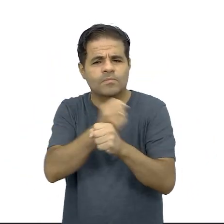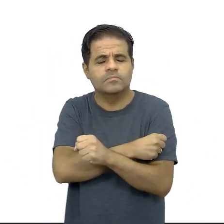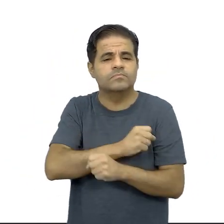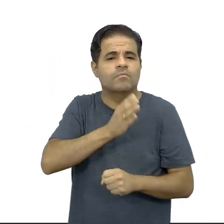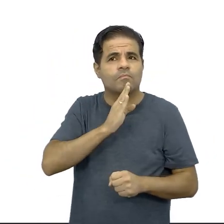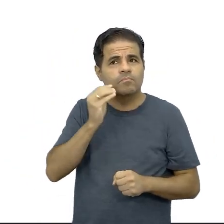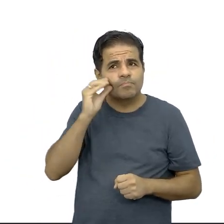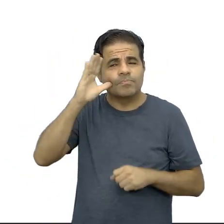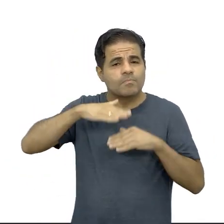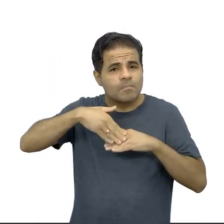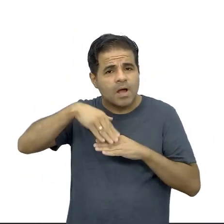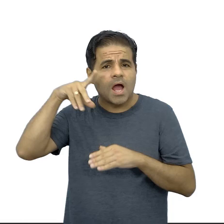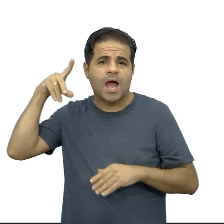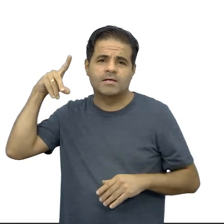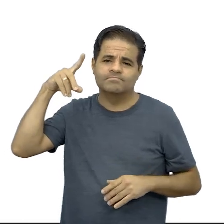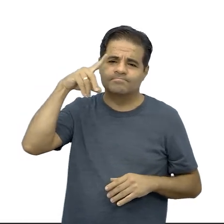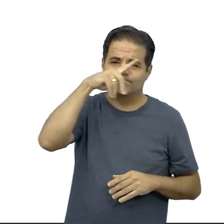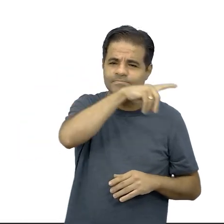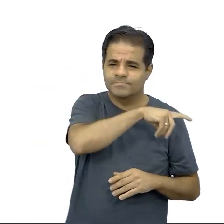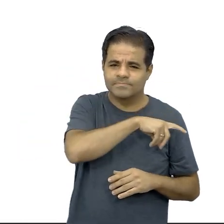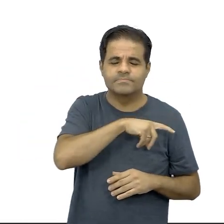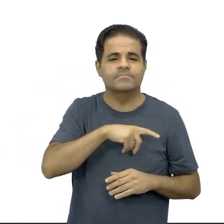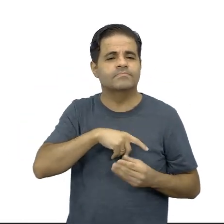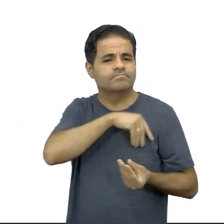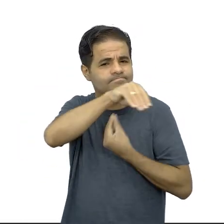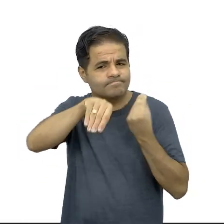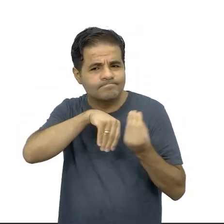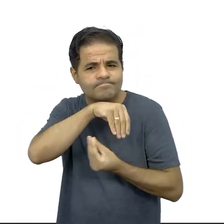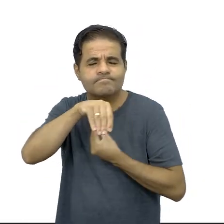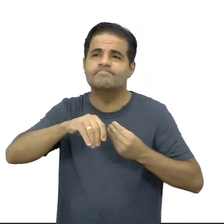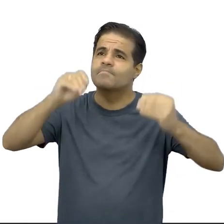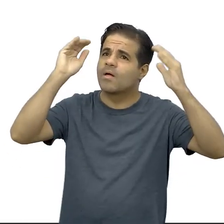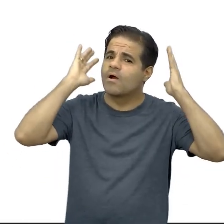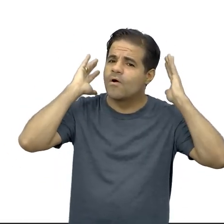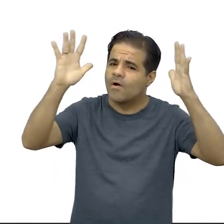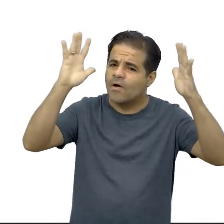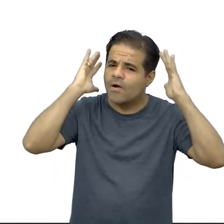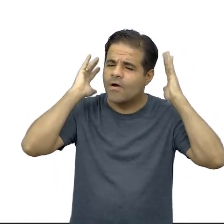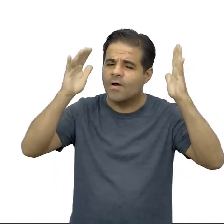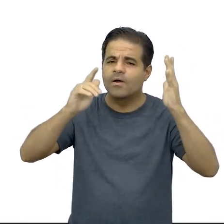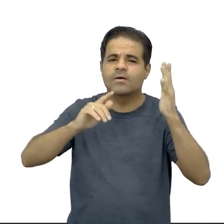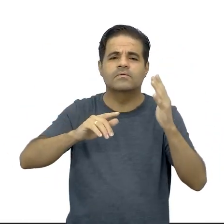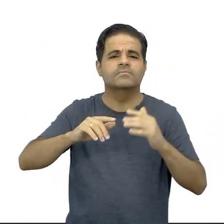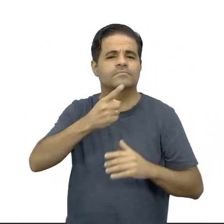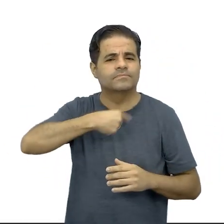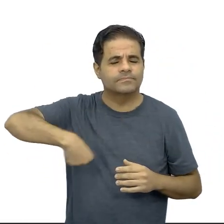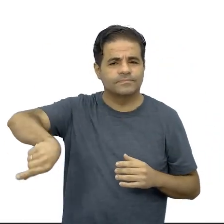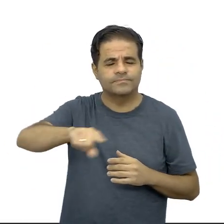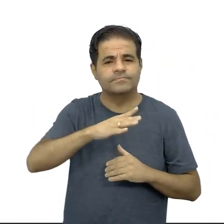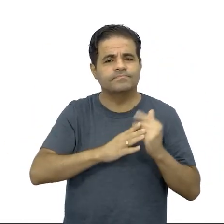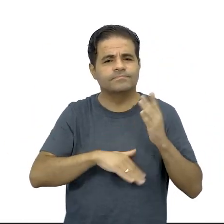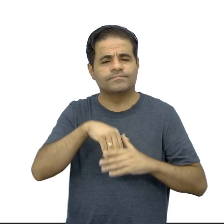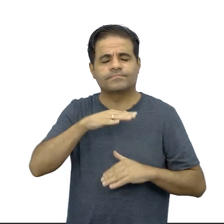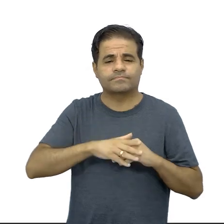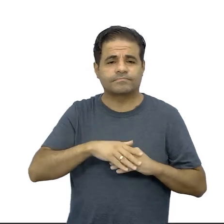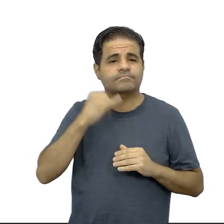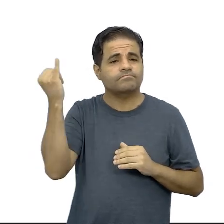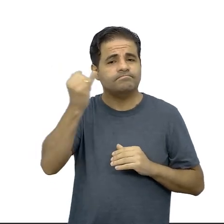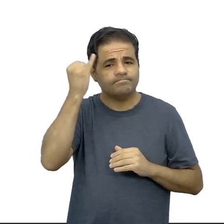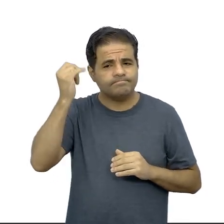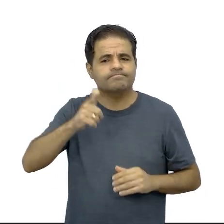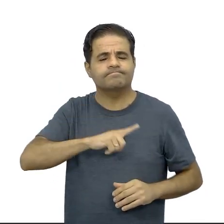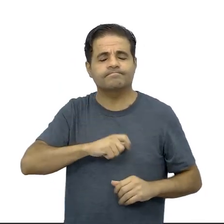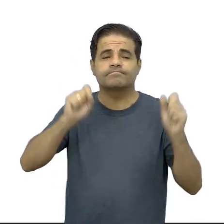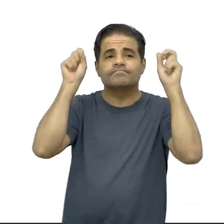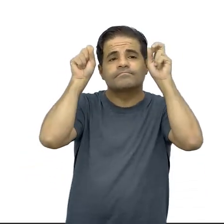mais complexos. Daí eu trago mais uma reflexão, né? Novamente a reflexão da relevância de